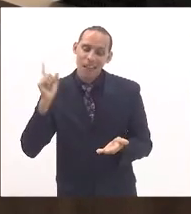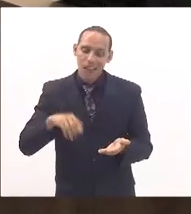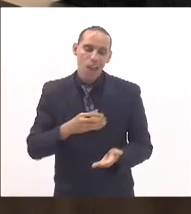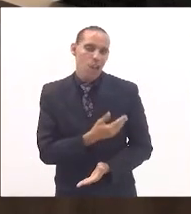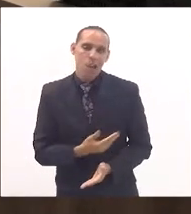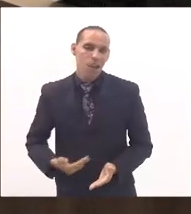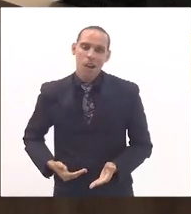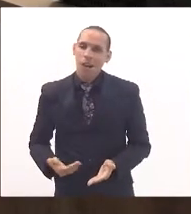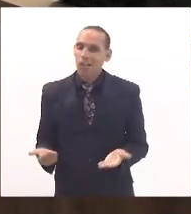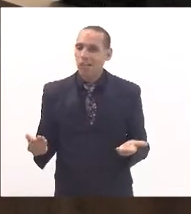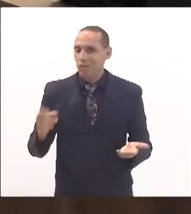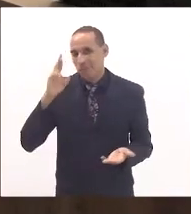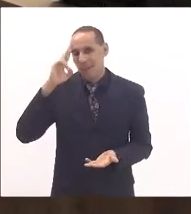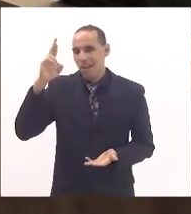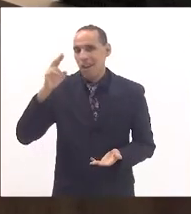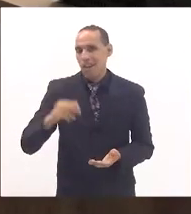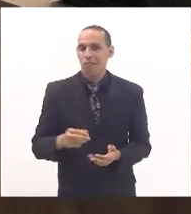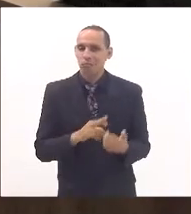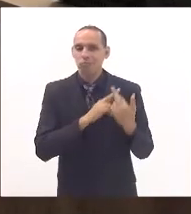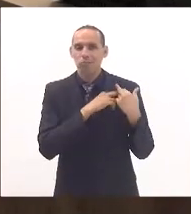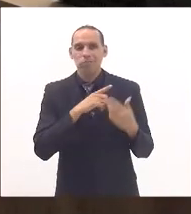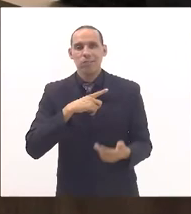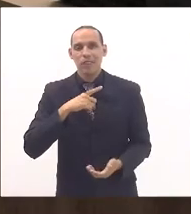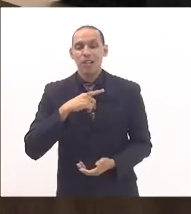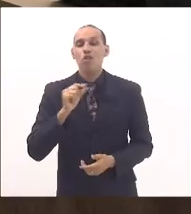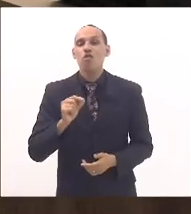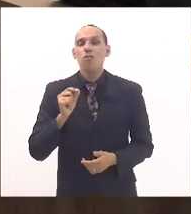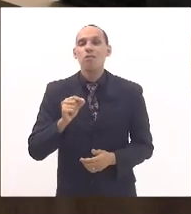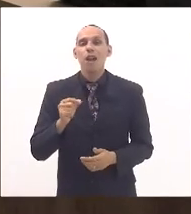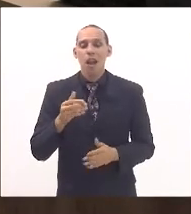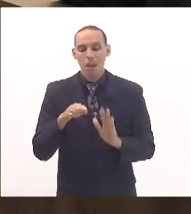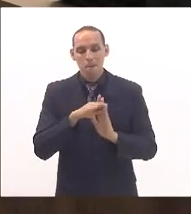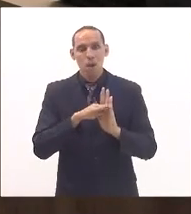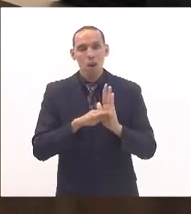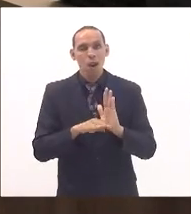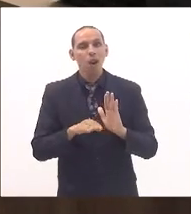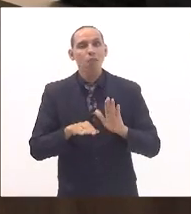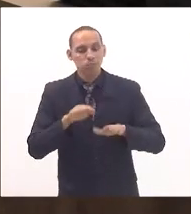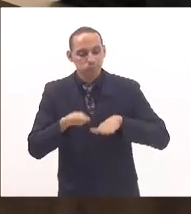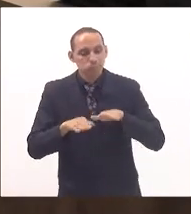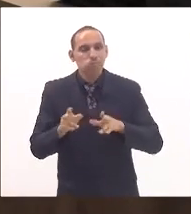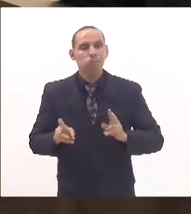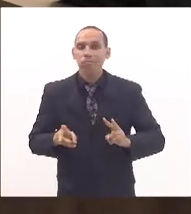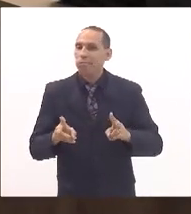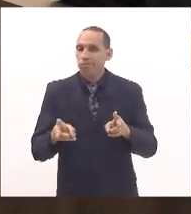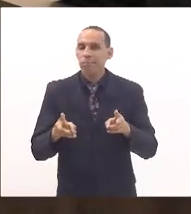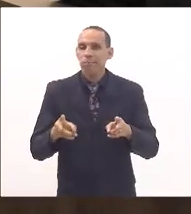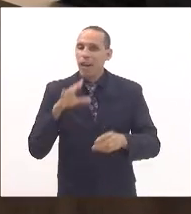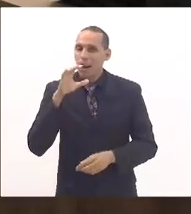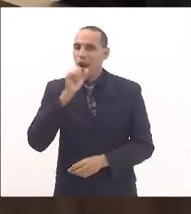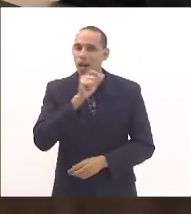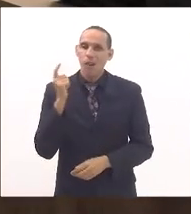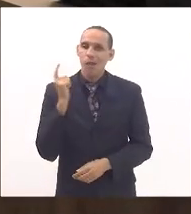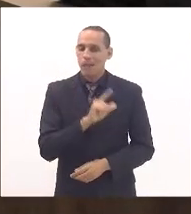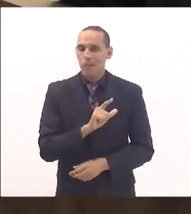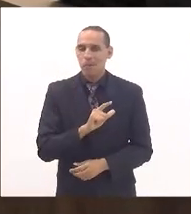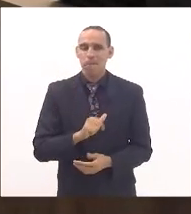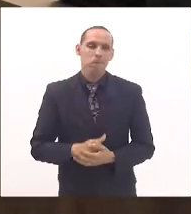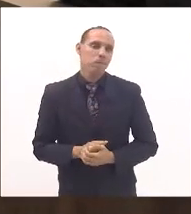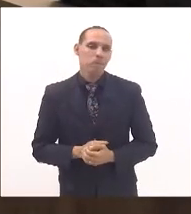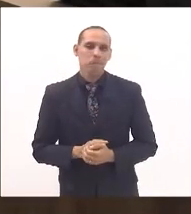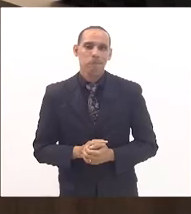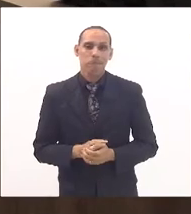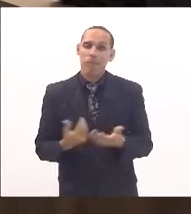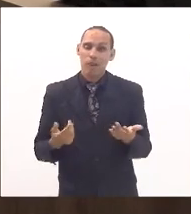né? Agora a bola está com o governo de colocar para andar o programa, dar efetividade a essas ações. De fato,